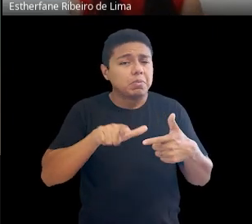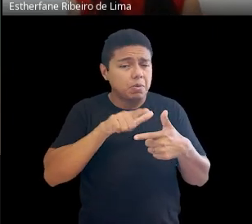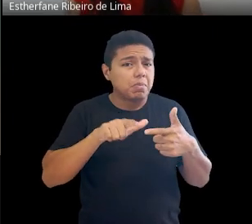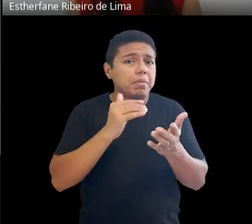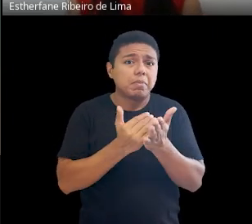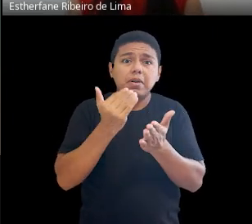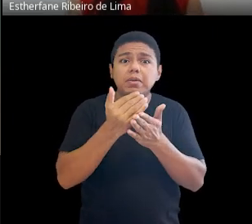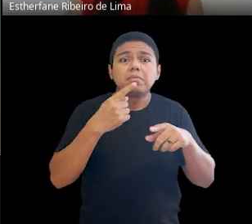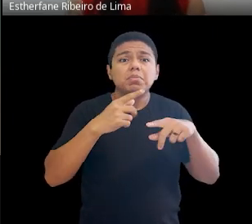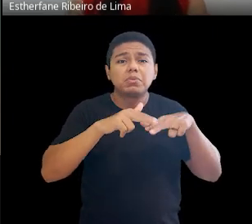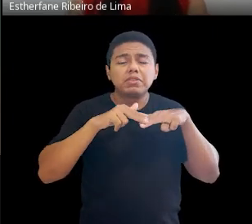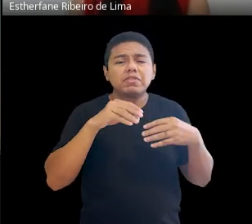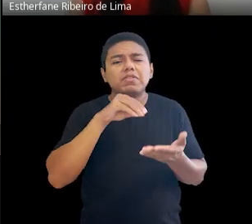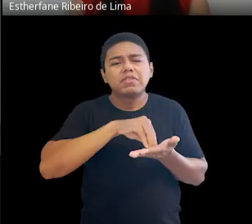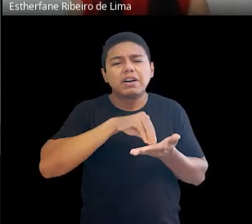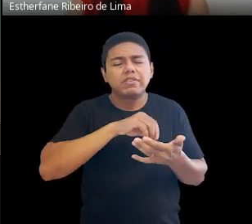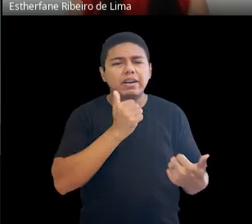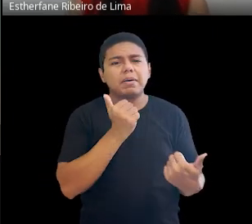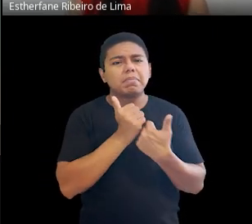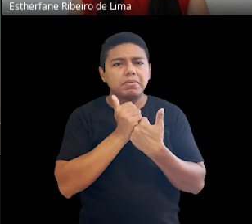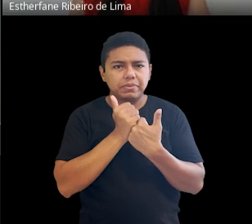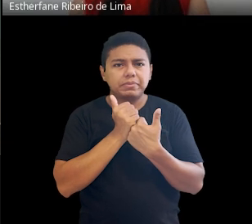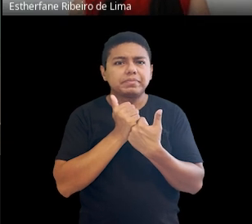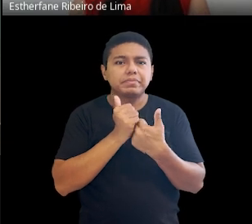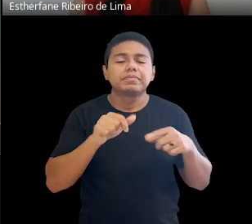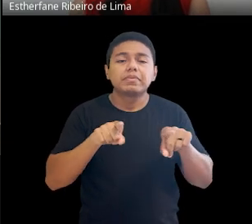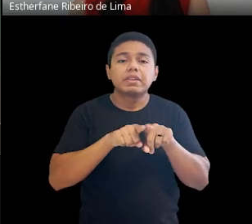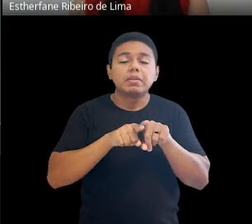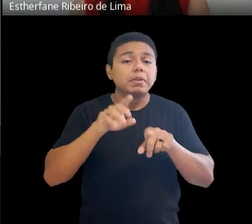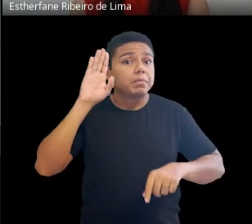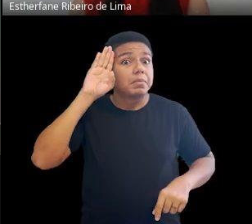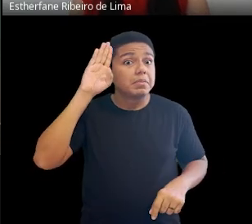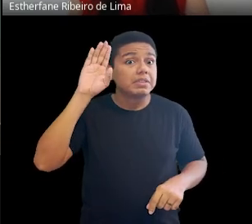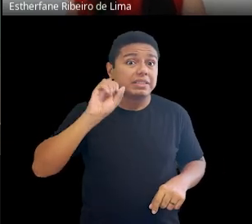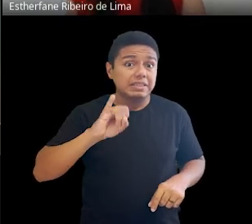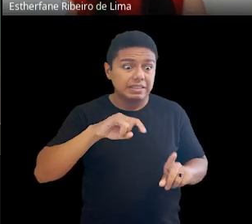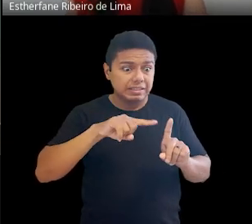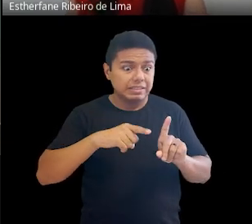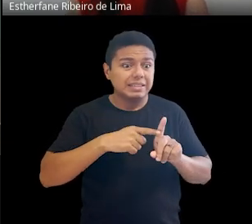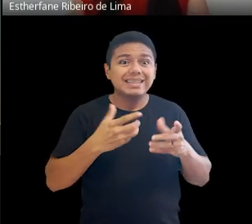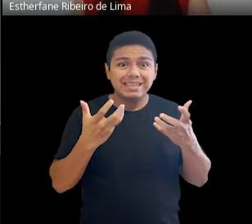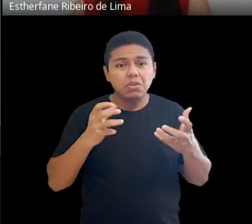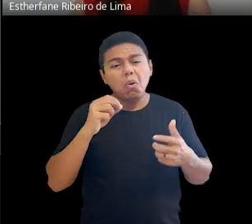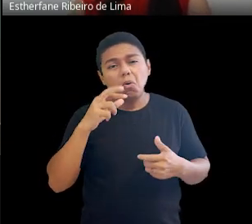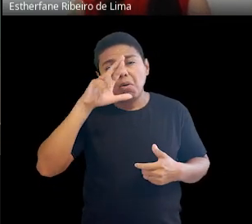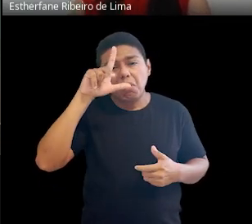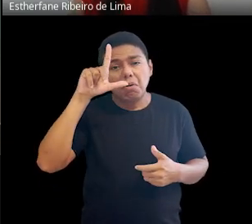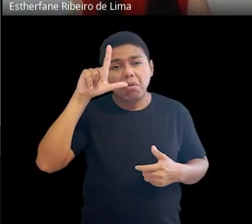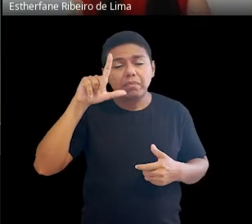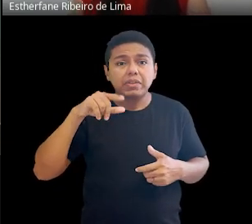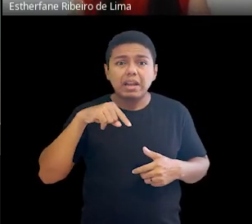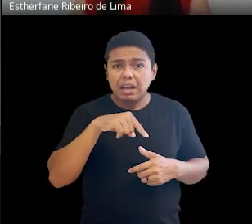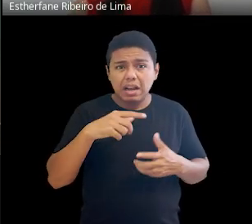gestação pela falta de apoio. E principalmente se essa gravidez é desejada, se não for, é uma gravidez